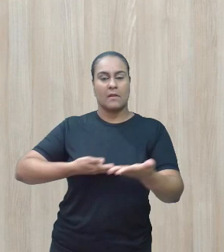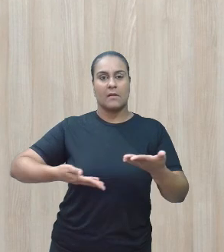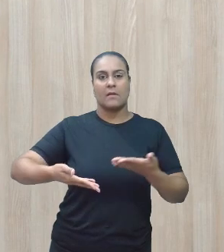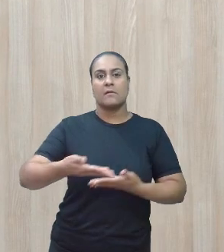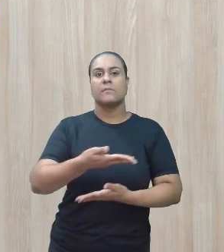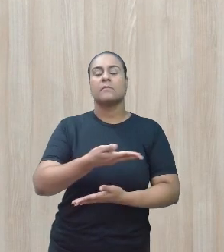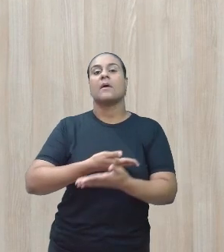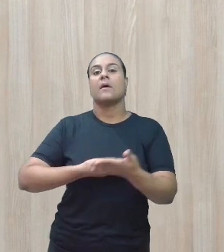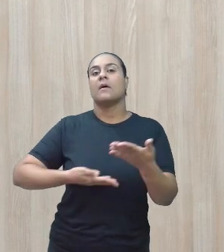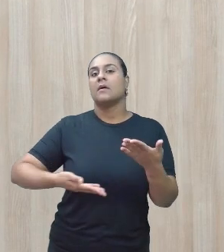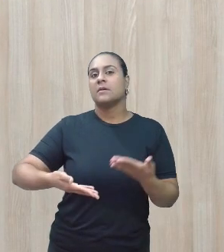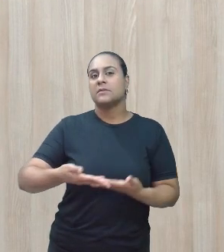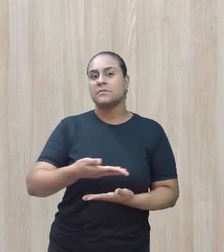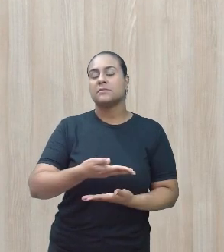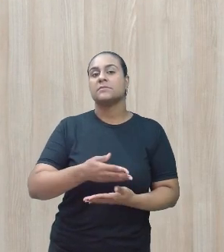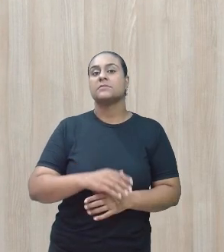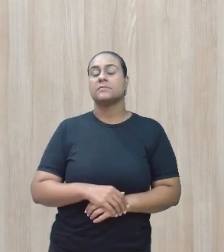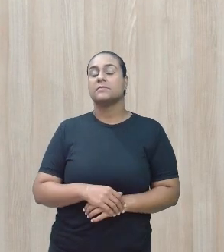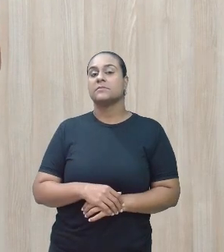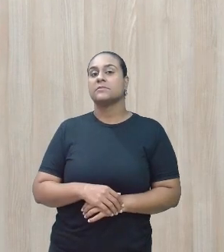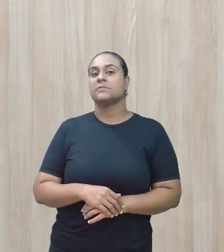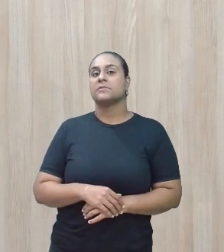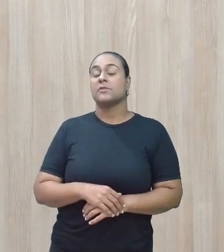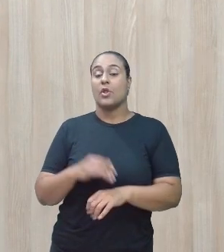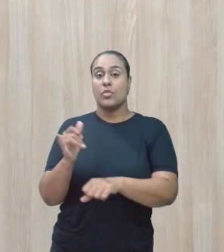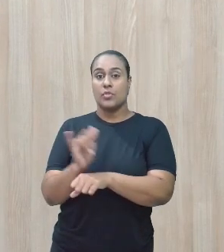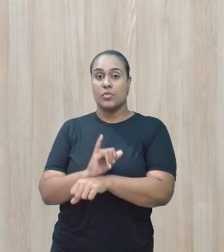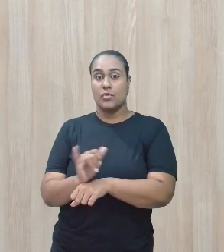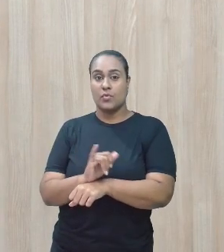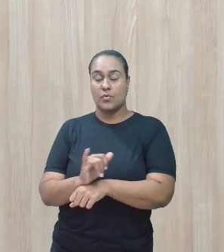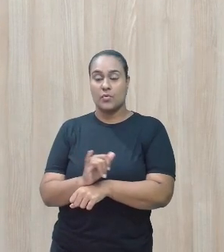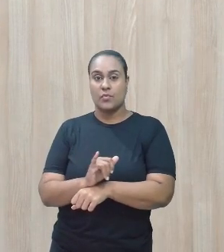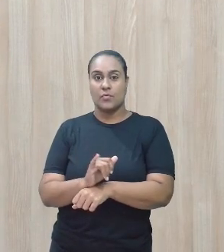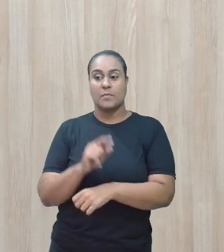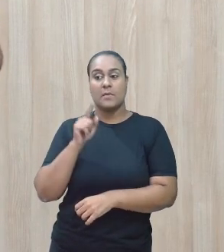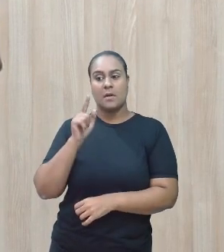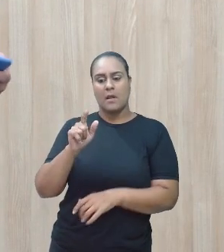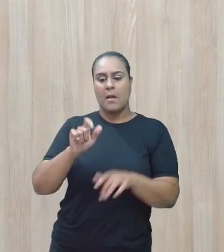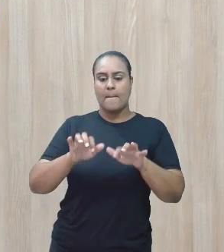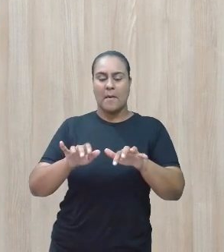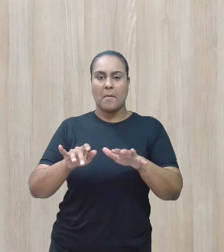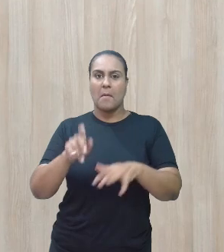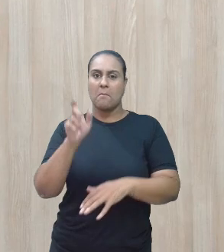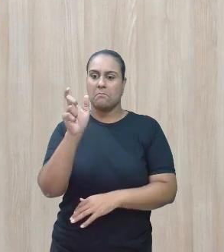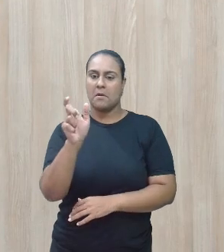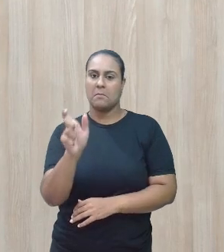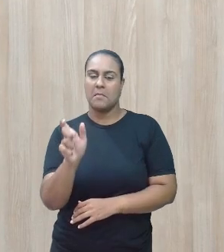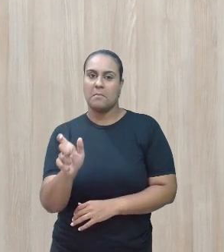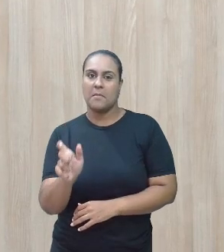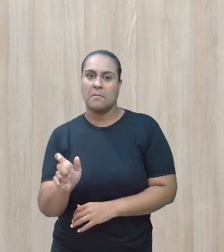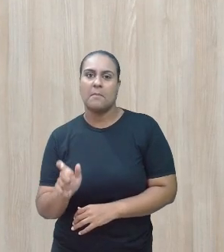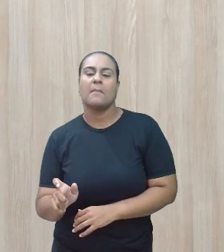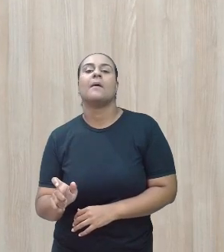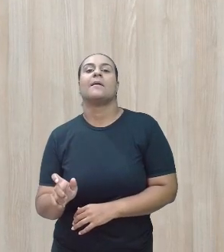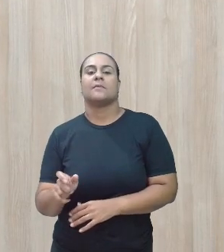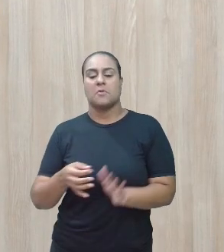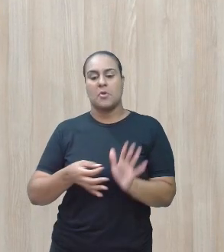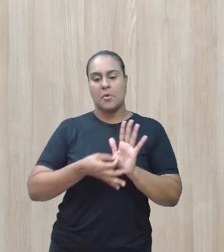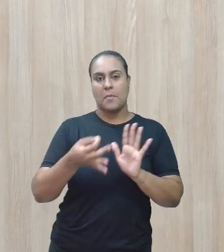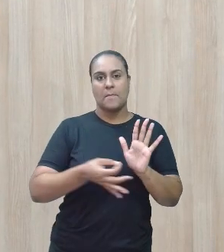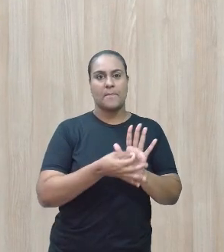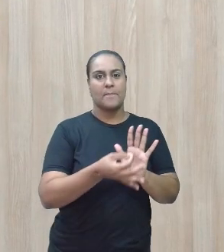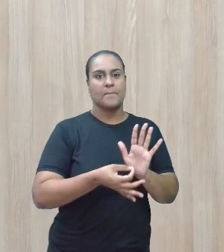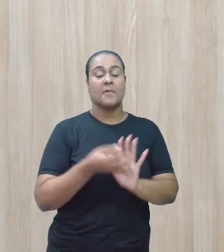quando a aula estiver no YouTube, e por lá você manda o seu recado e algumas considerações será